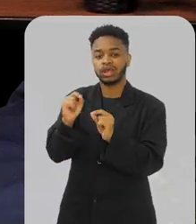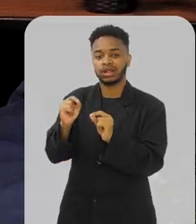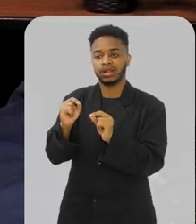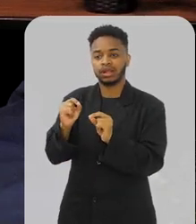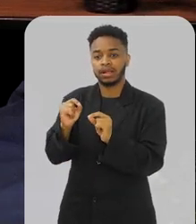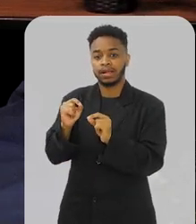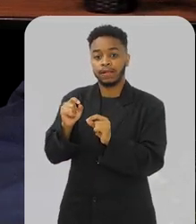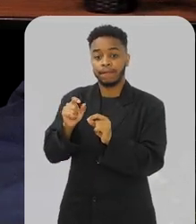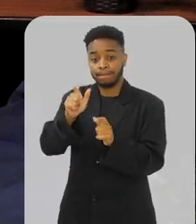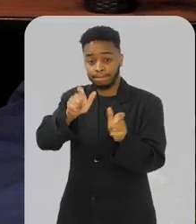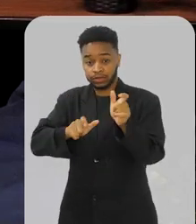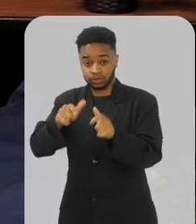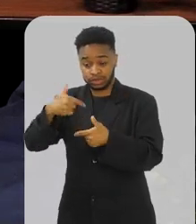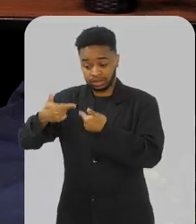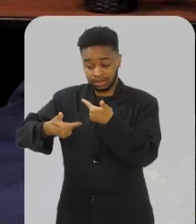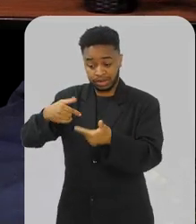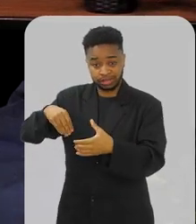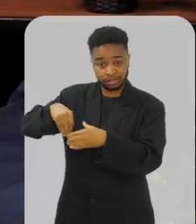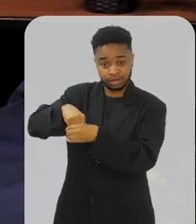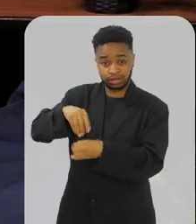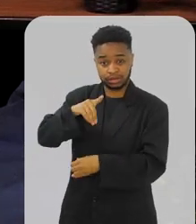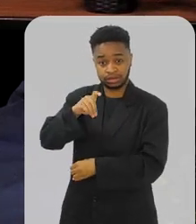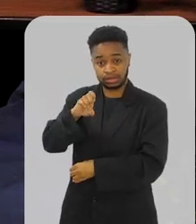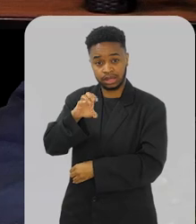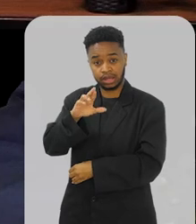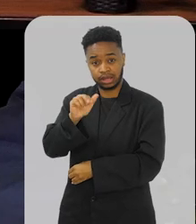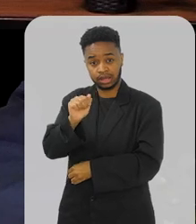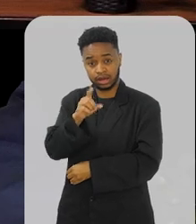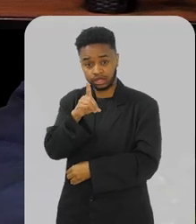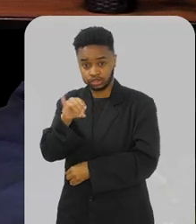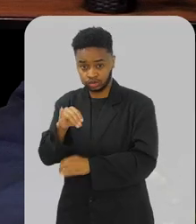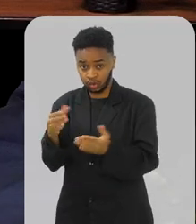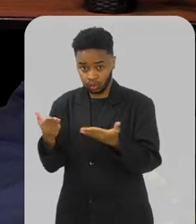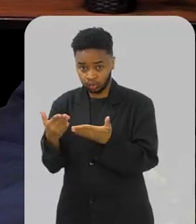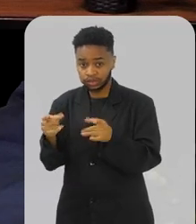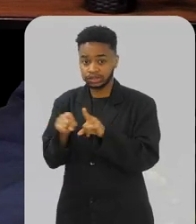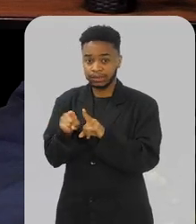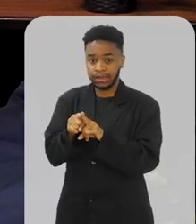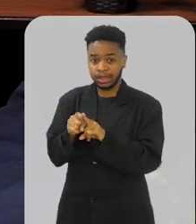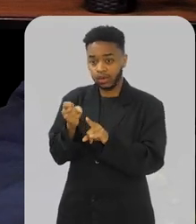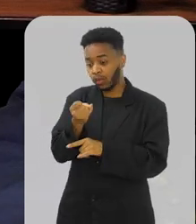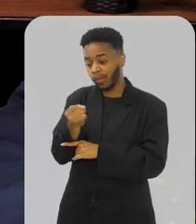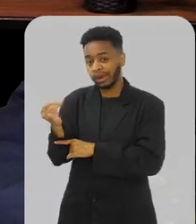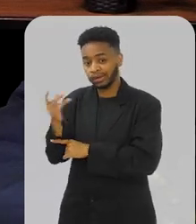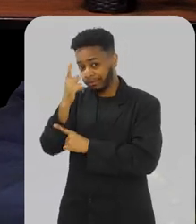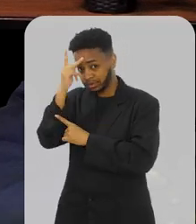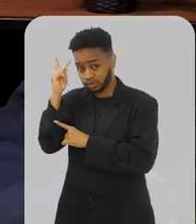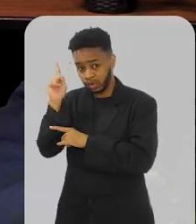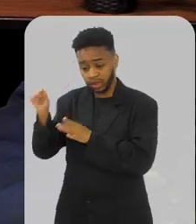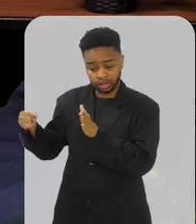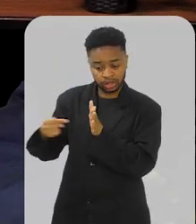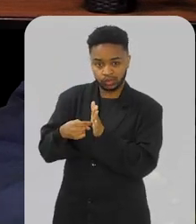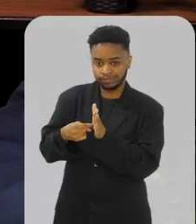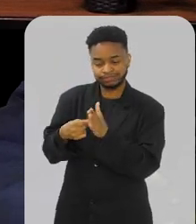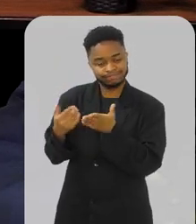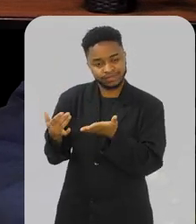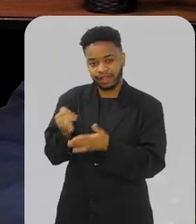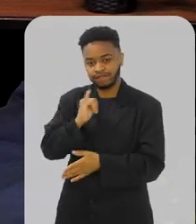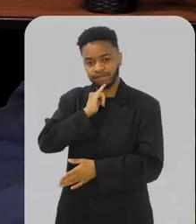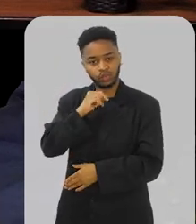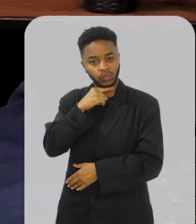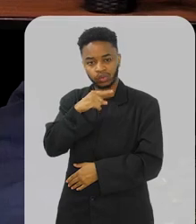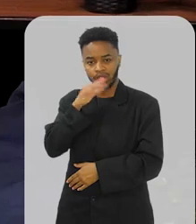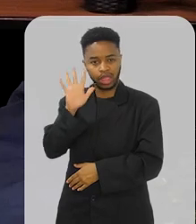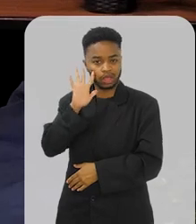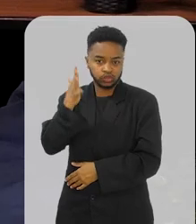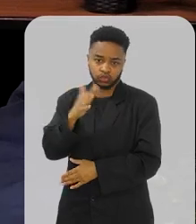tem na DECRAD hoje e o quantitativo de queixas-crimes, eles não conseguem